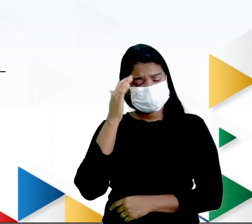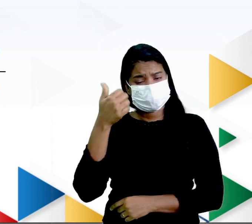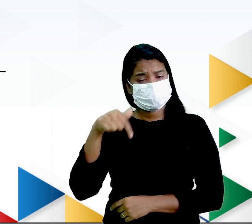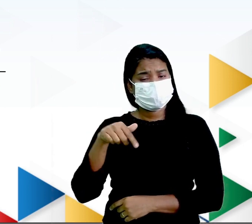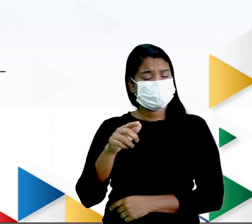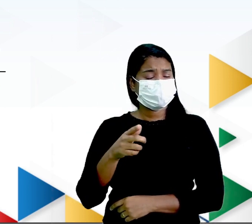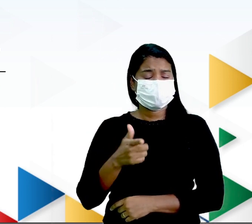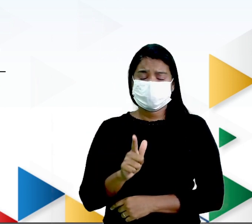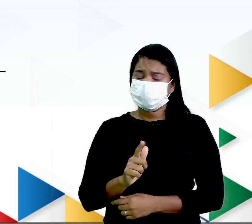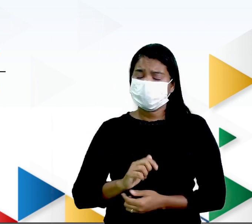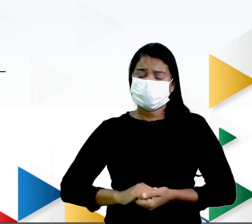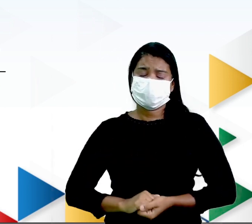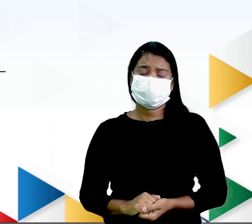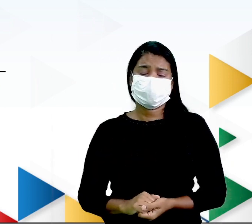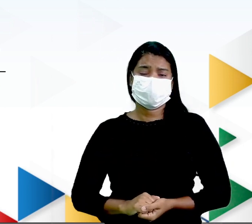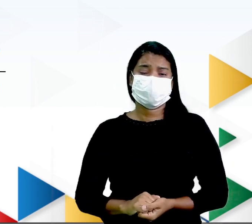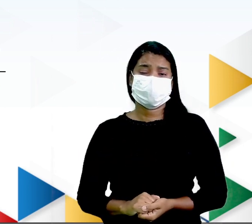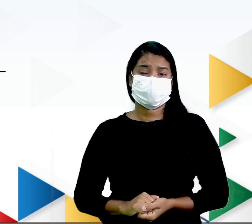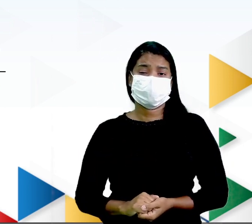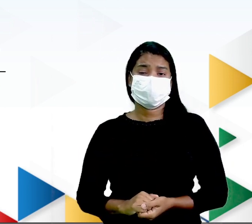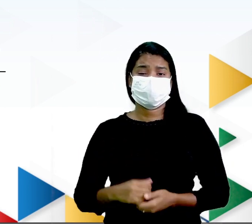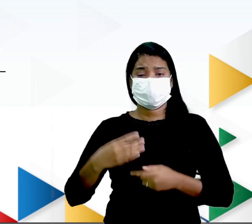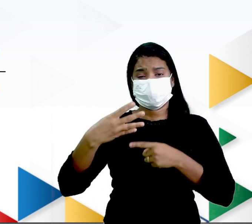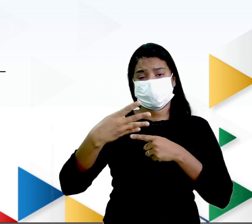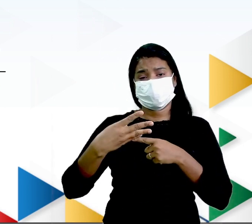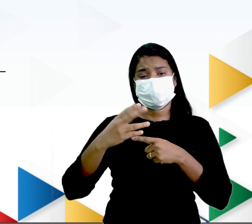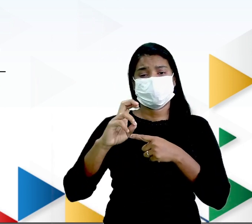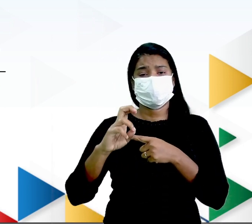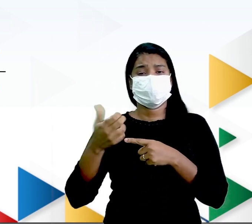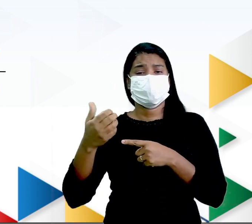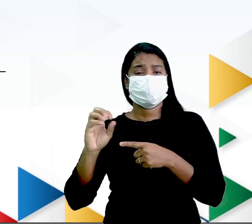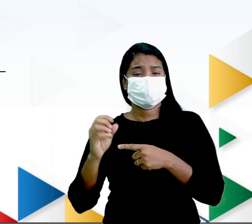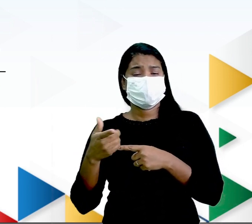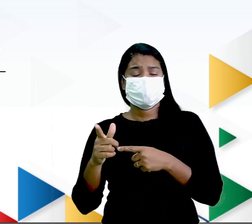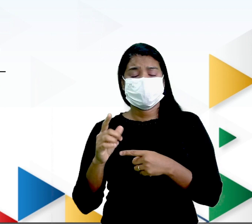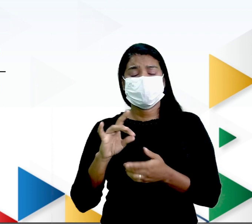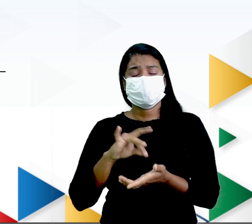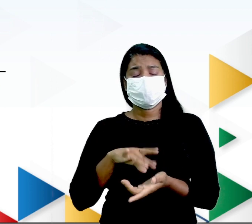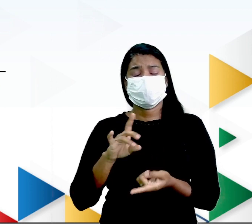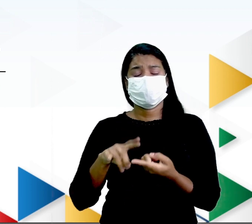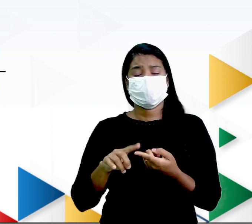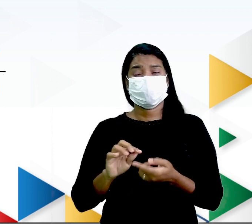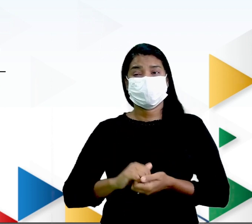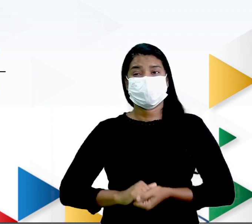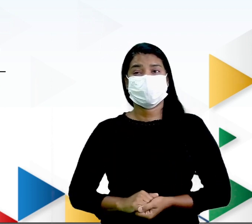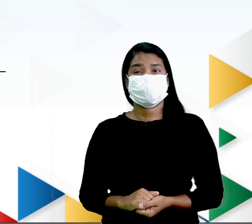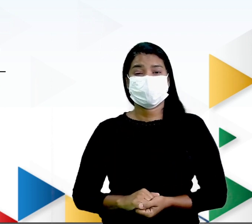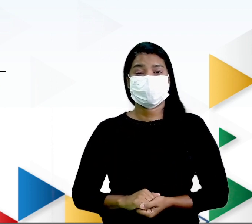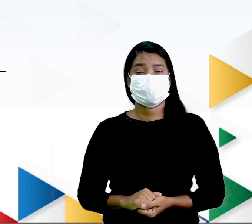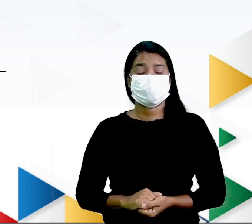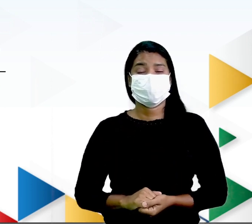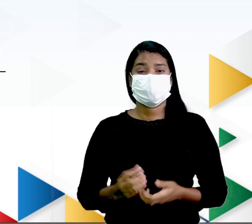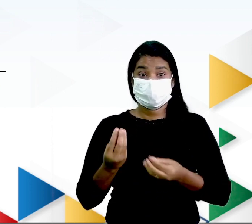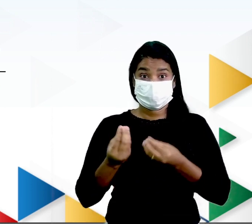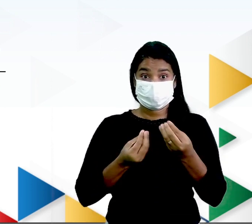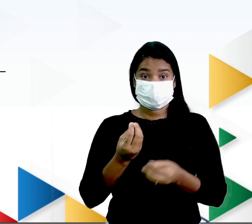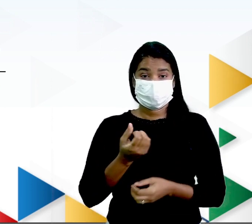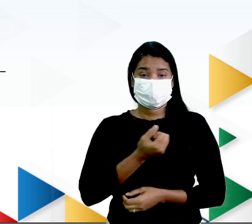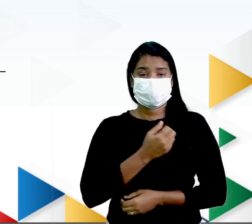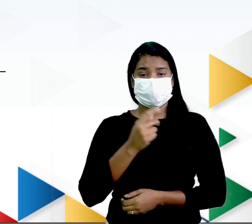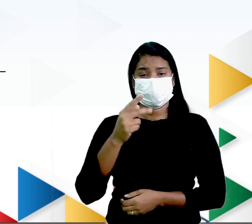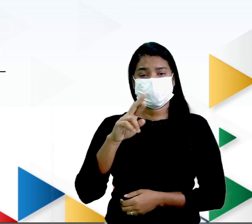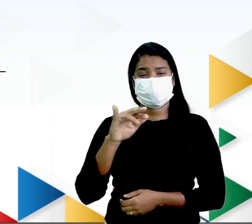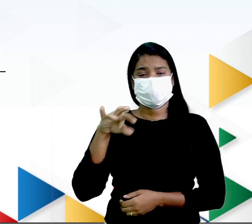permite ser dividido por 4, por 5 ou por 10, tá? Por 10 até poderia. Mas, como ele é um número primo,